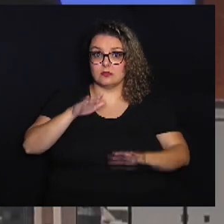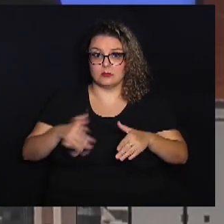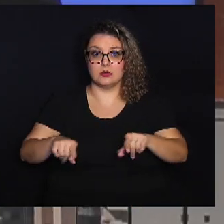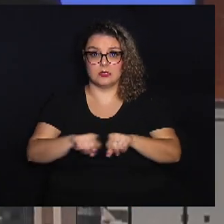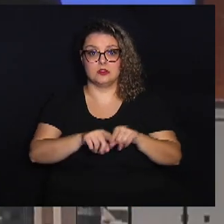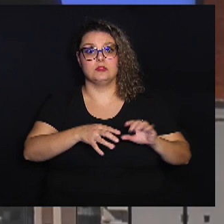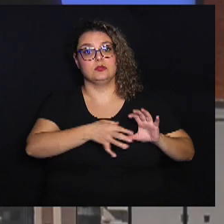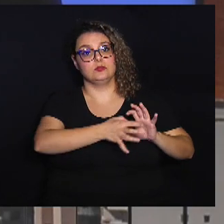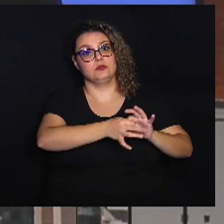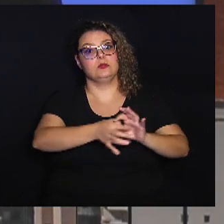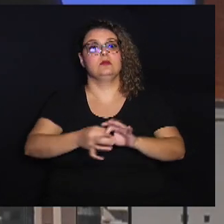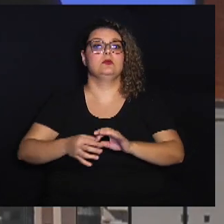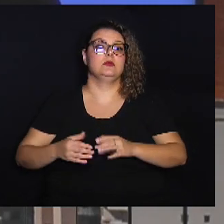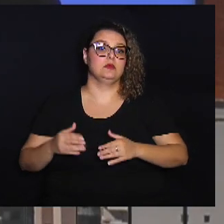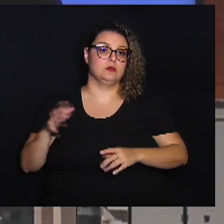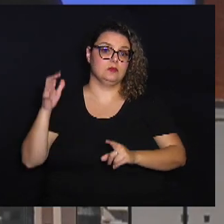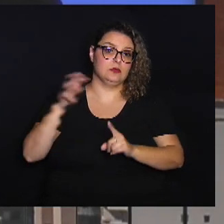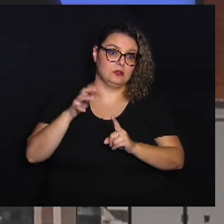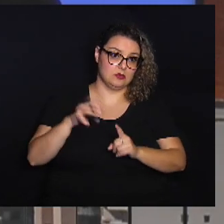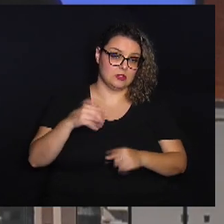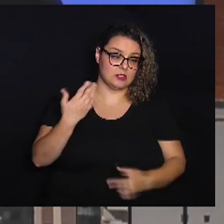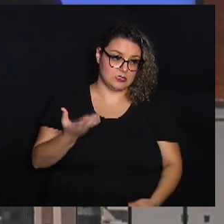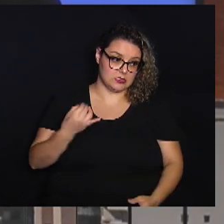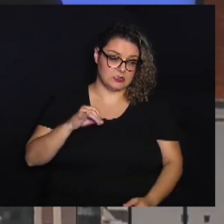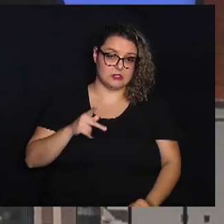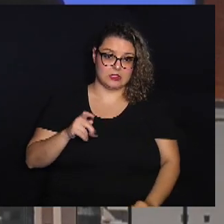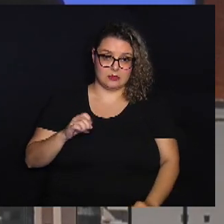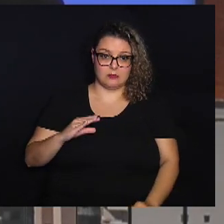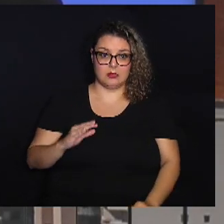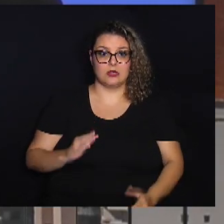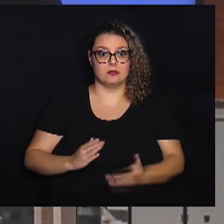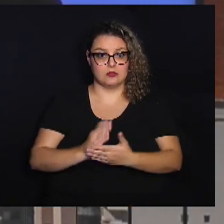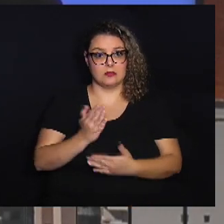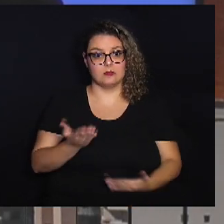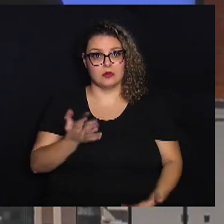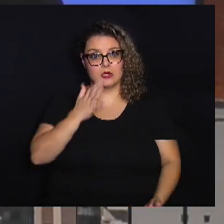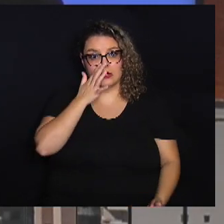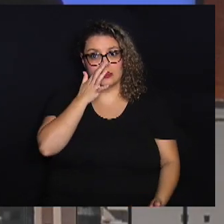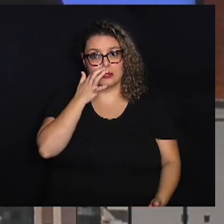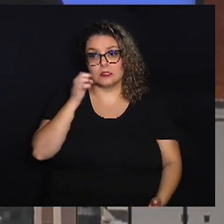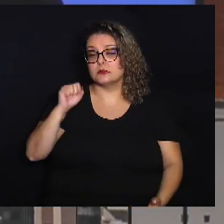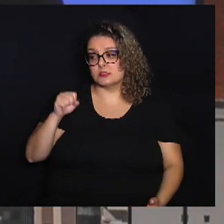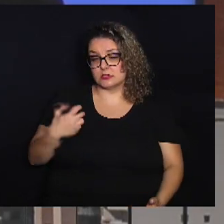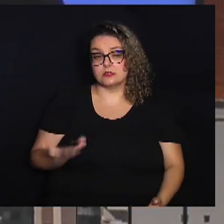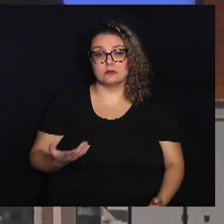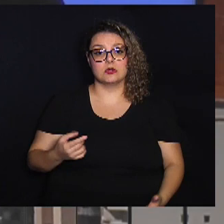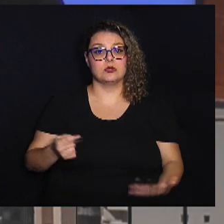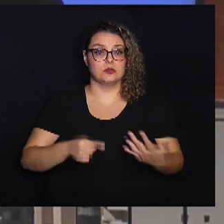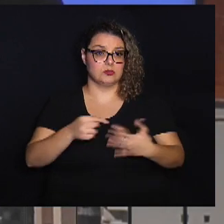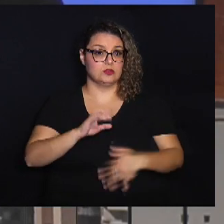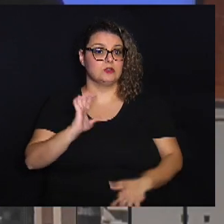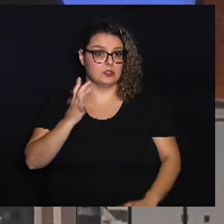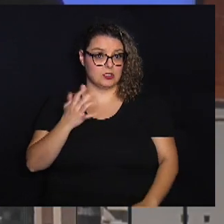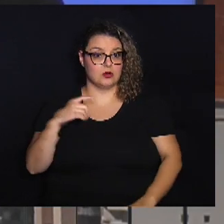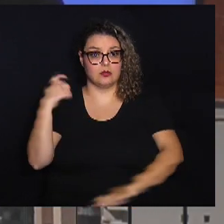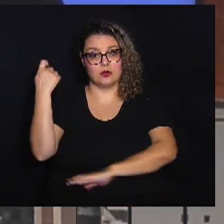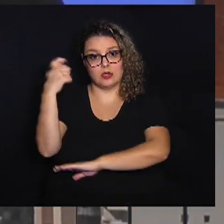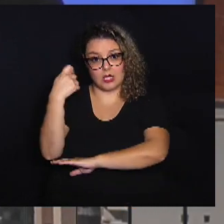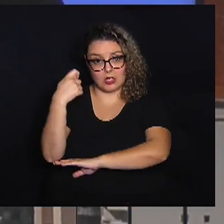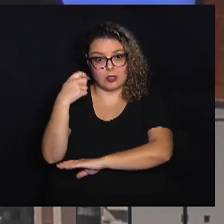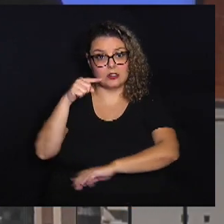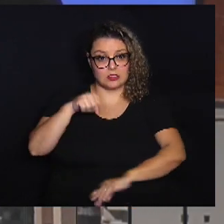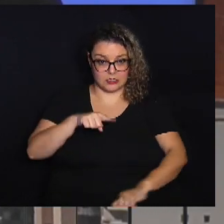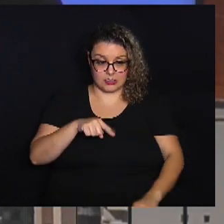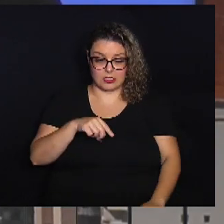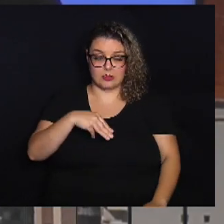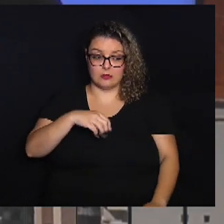cadeia mesmo que vai ser impactada se essa PEC for aprovada. Mas eu acho que com essas questões que aconteceram no Rio Grande do Sul, né, Marco? Acho